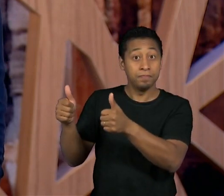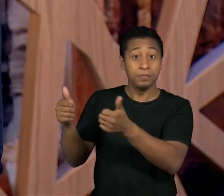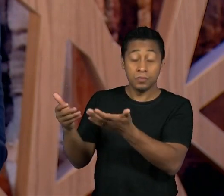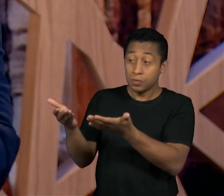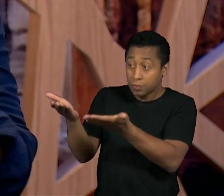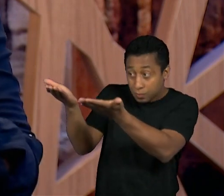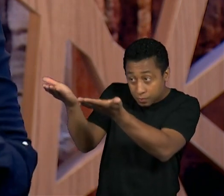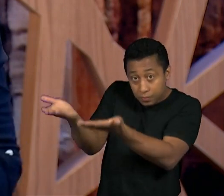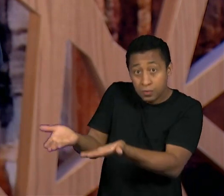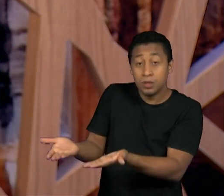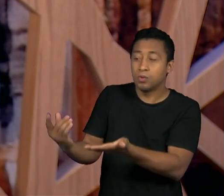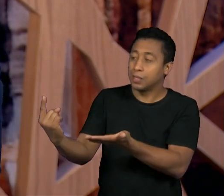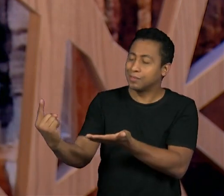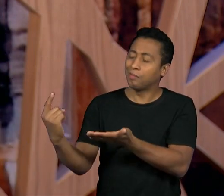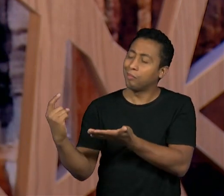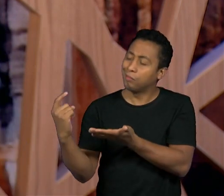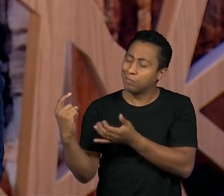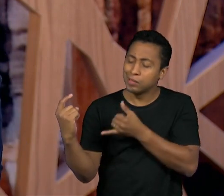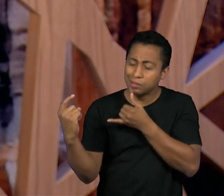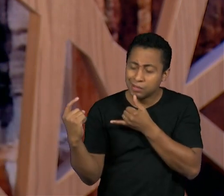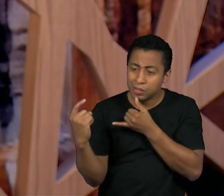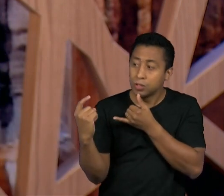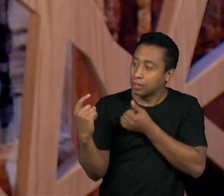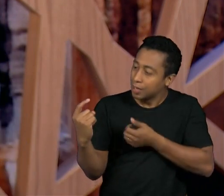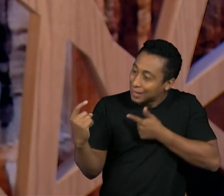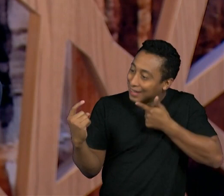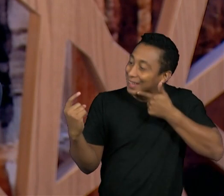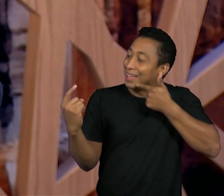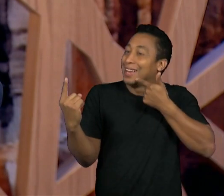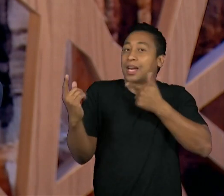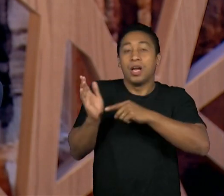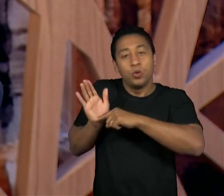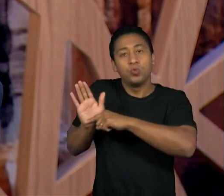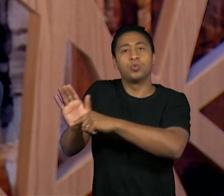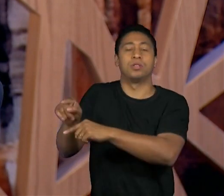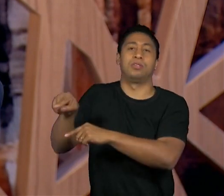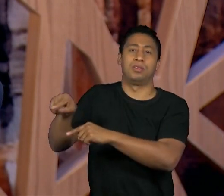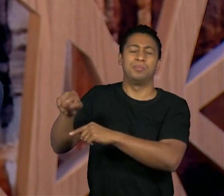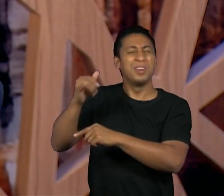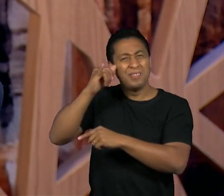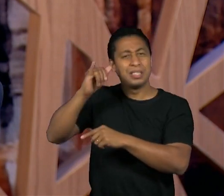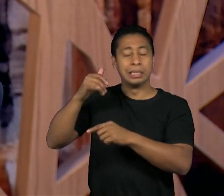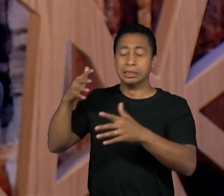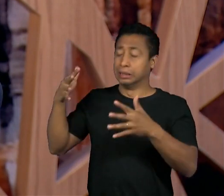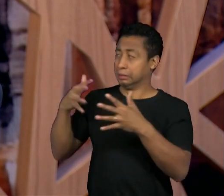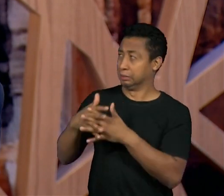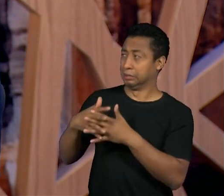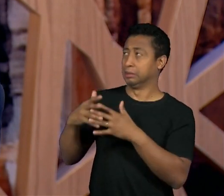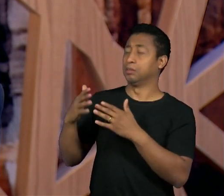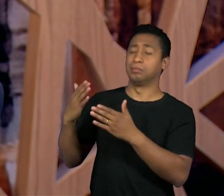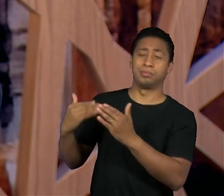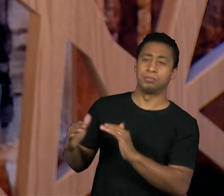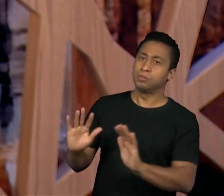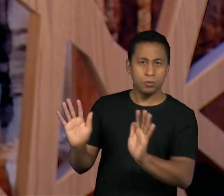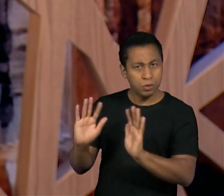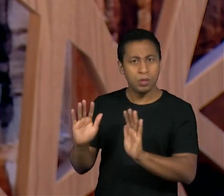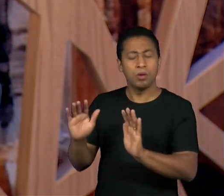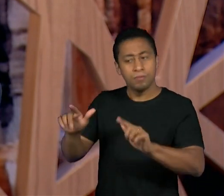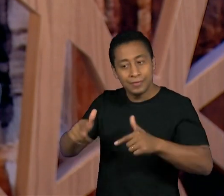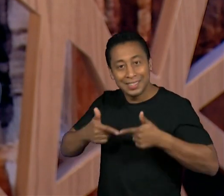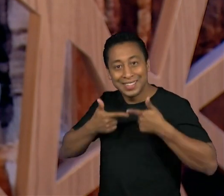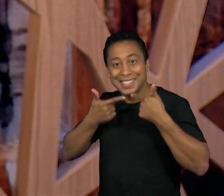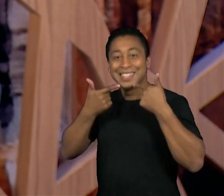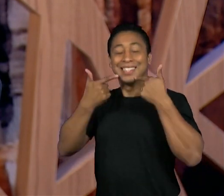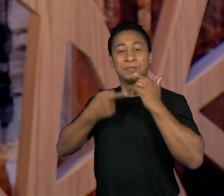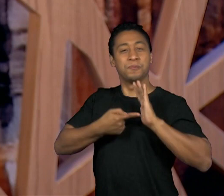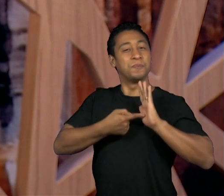essa situação, né, sem colapsar, né? Então, eu gosto muito de proporcionar o meu melhor sorriso, né,